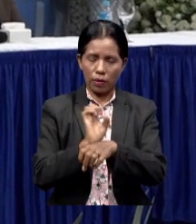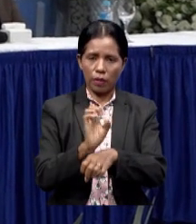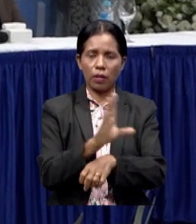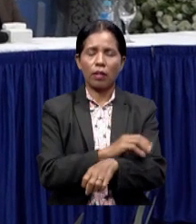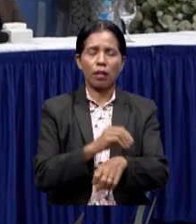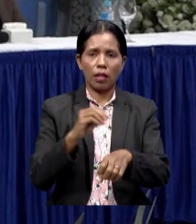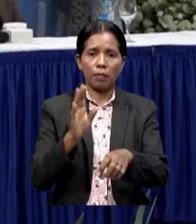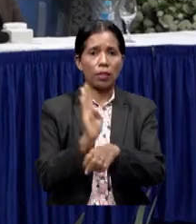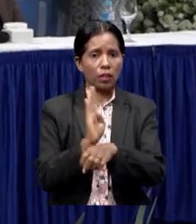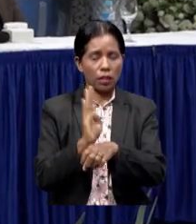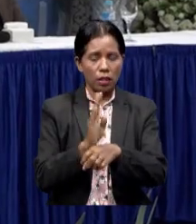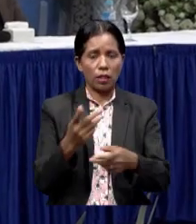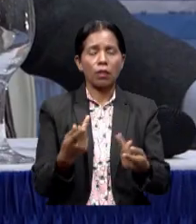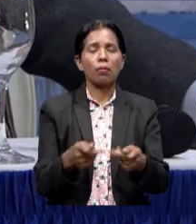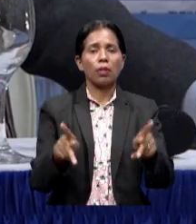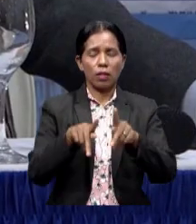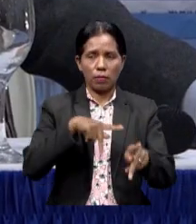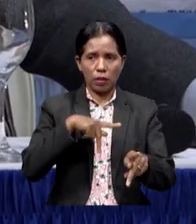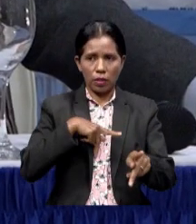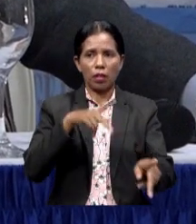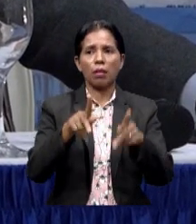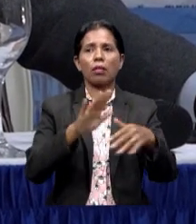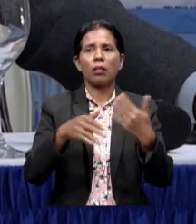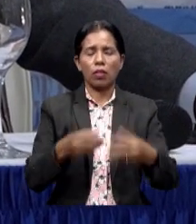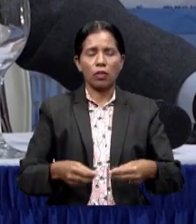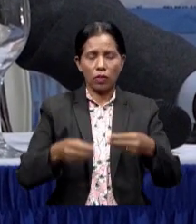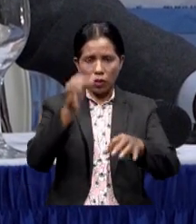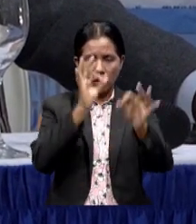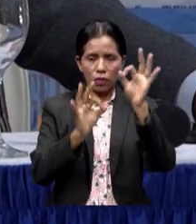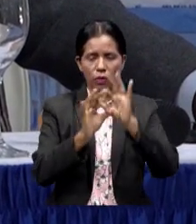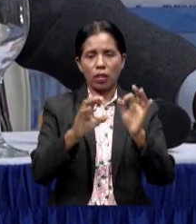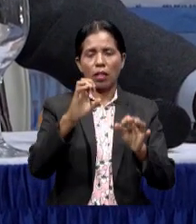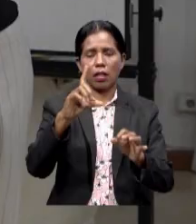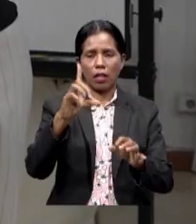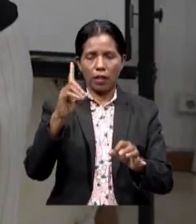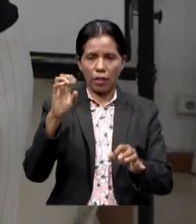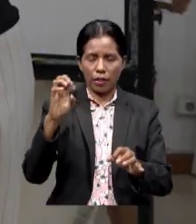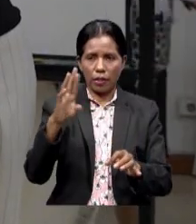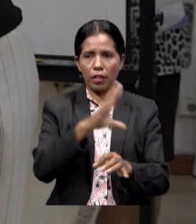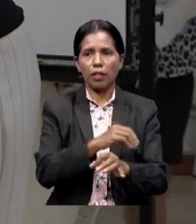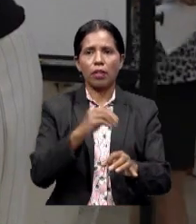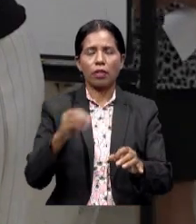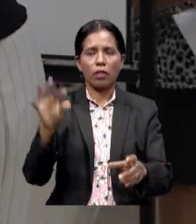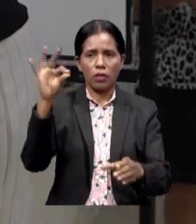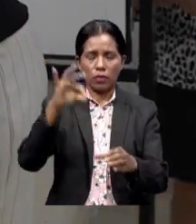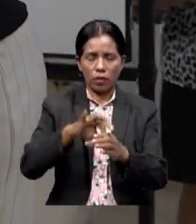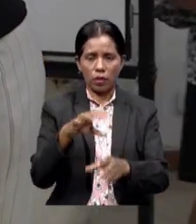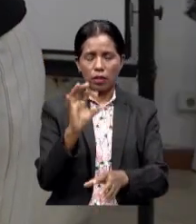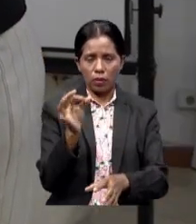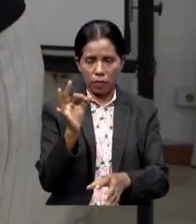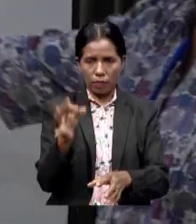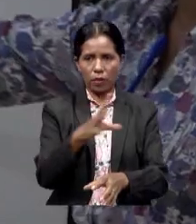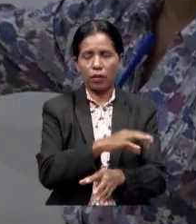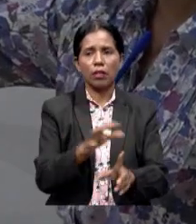kreativu no produtivu liutan, kongresista sira fo confianza ba Elder Vieira Aniceto dos Santos fo votu sianulu, ho